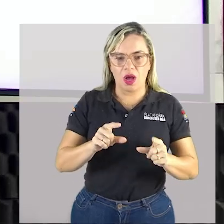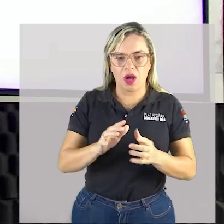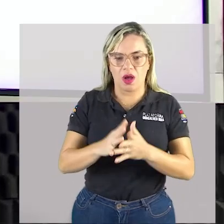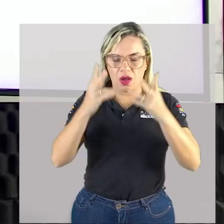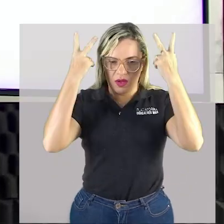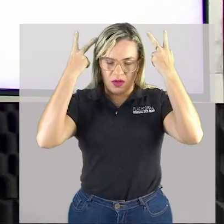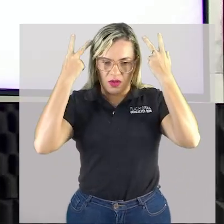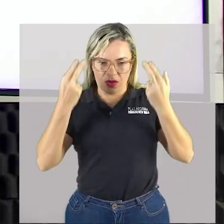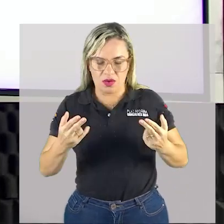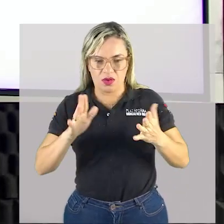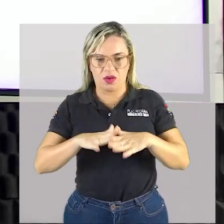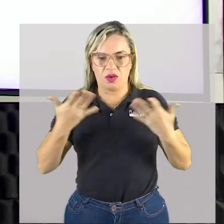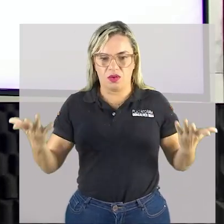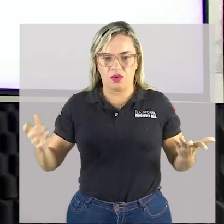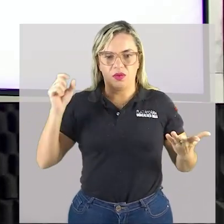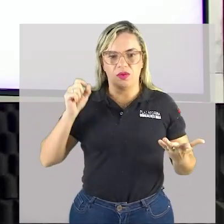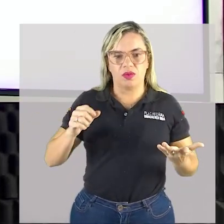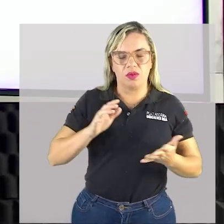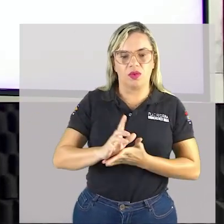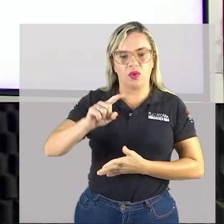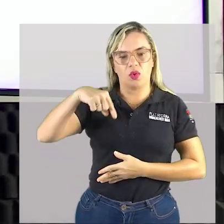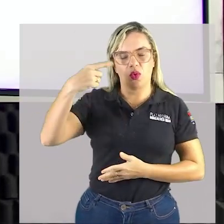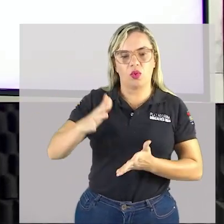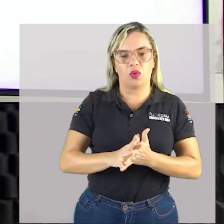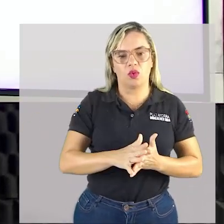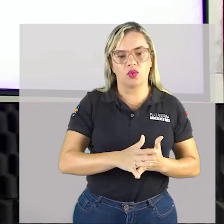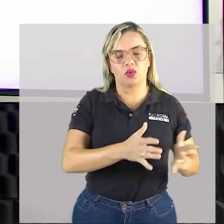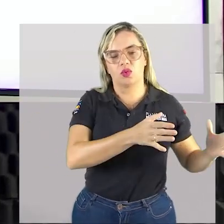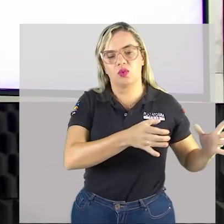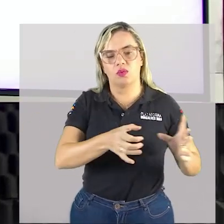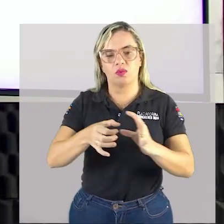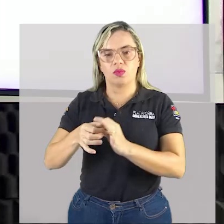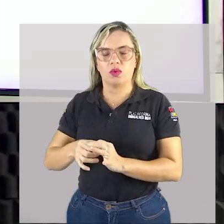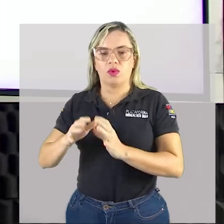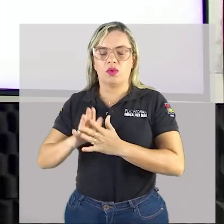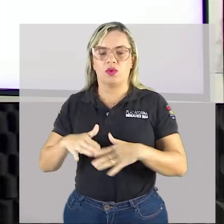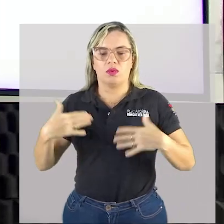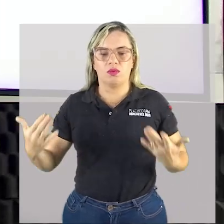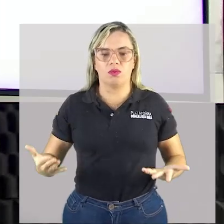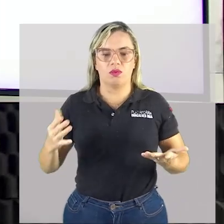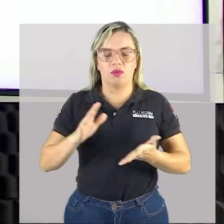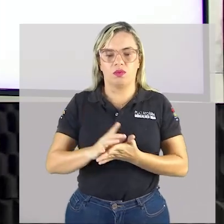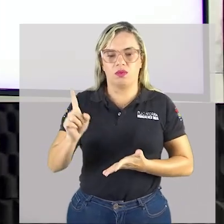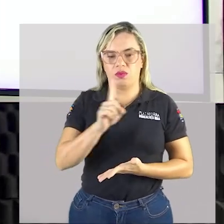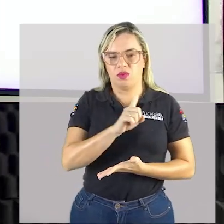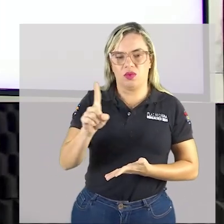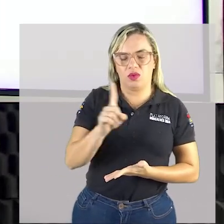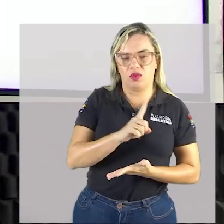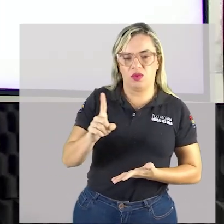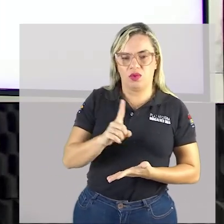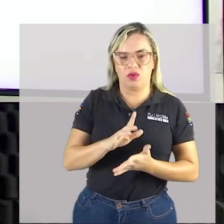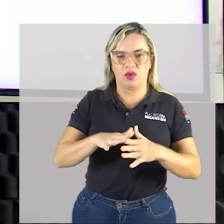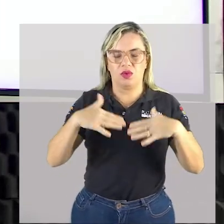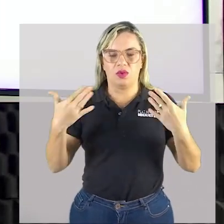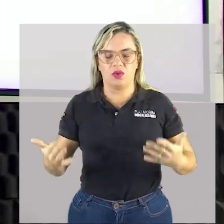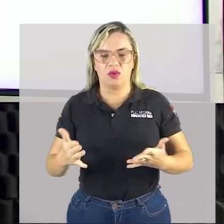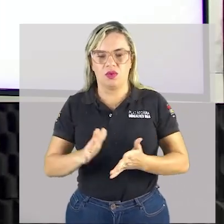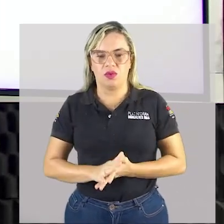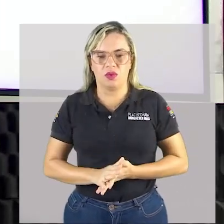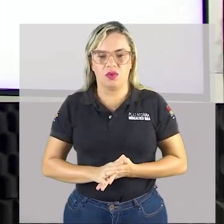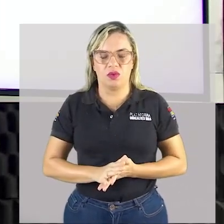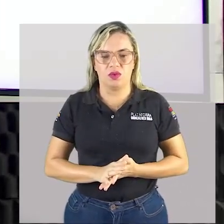né, tá falando de outra situação, né? Então, nem passa aqui pelo que a